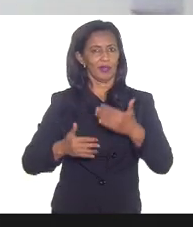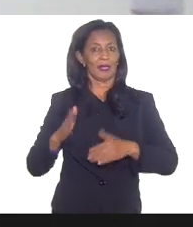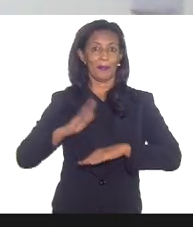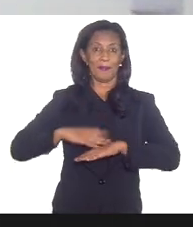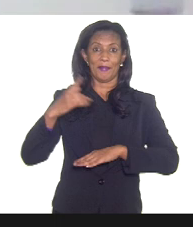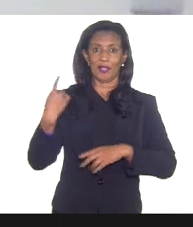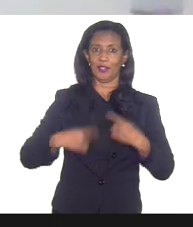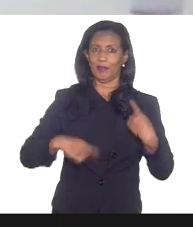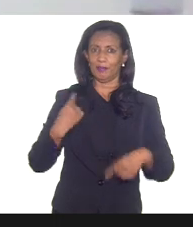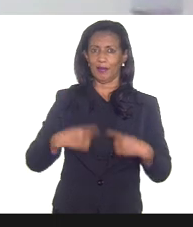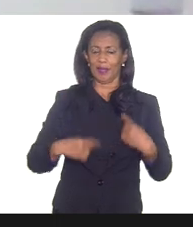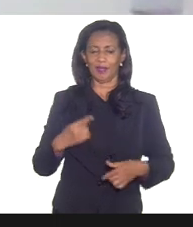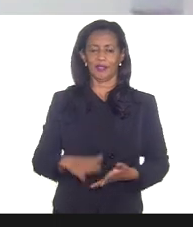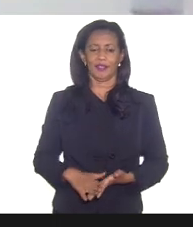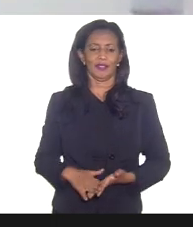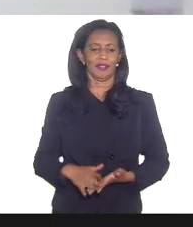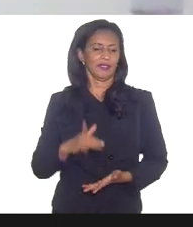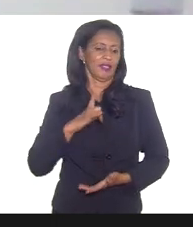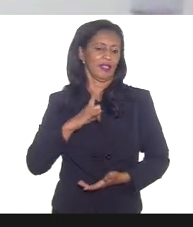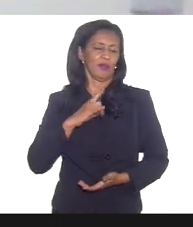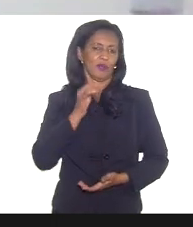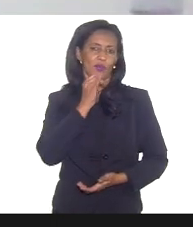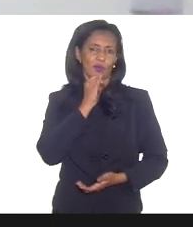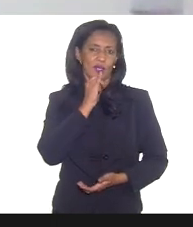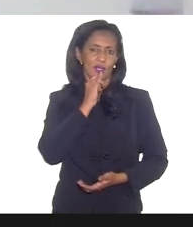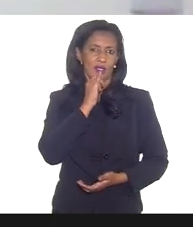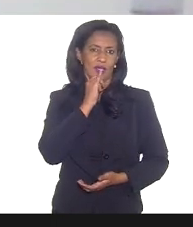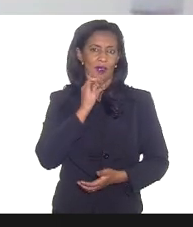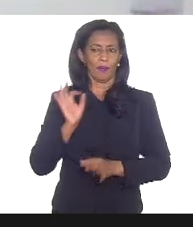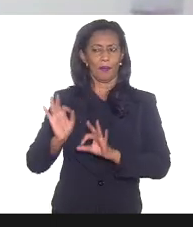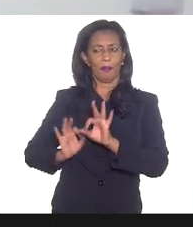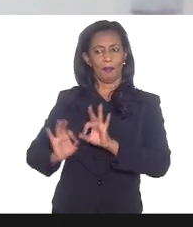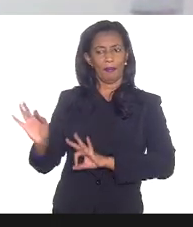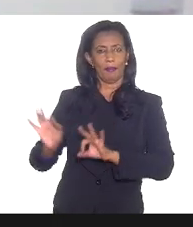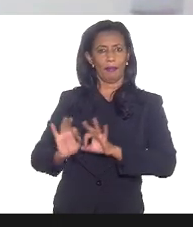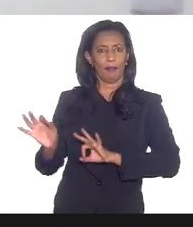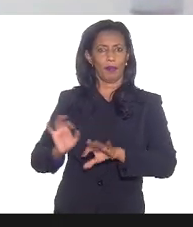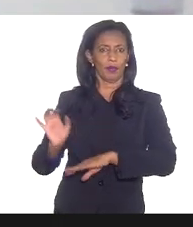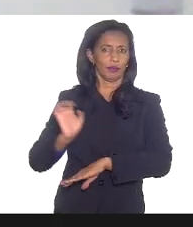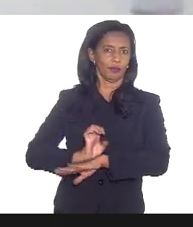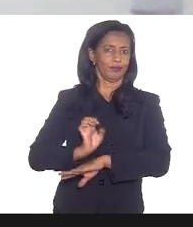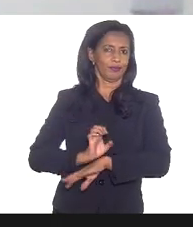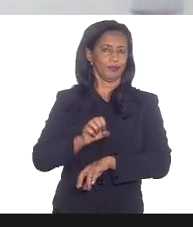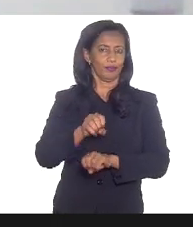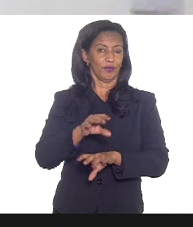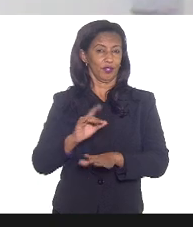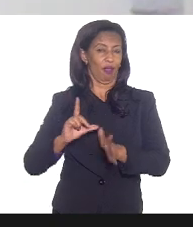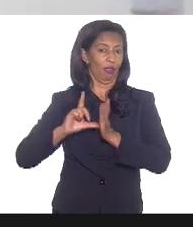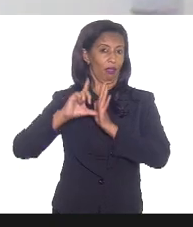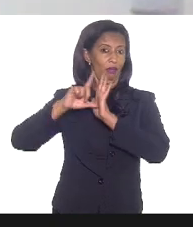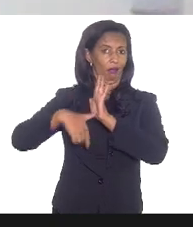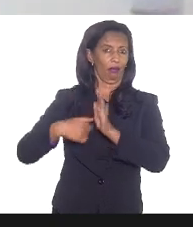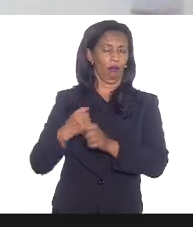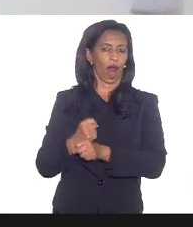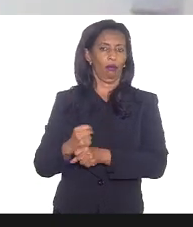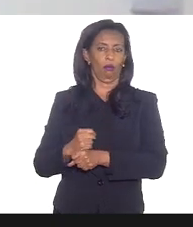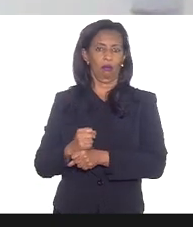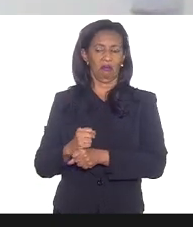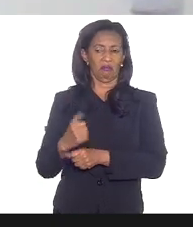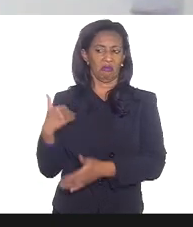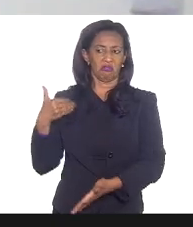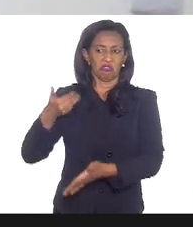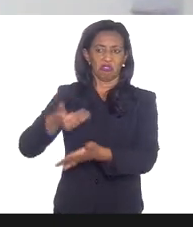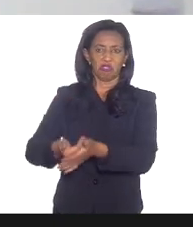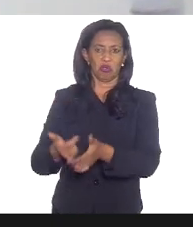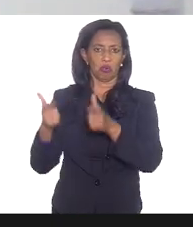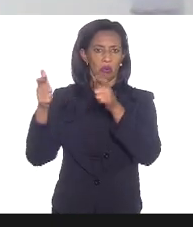debate. Né, a gente tem o exemplo do Plano Estadual de Educação, que está já há tantos anos atrasado e que não nos levou a nenhum tipo